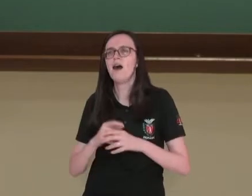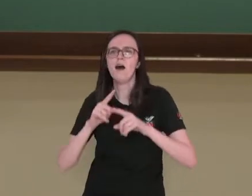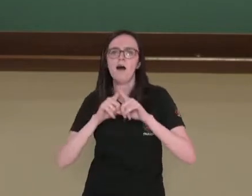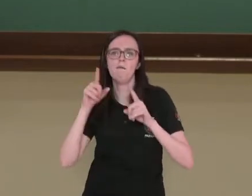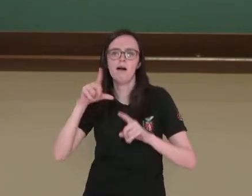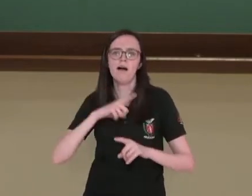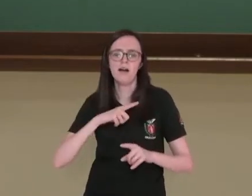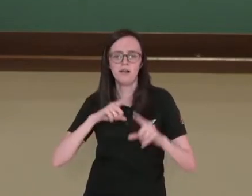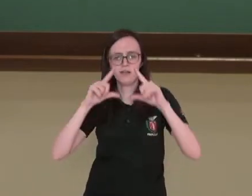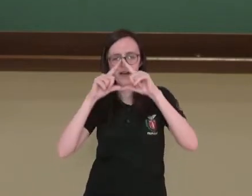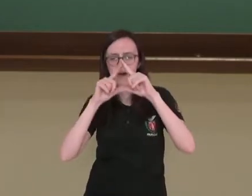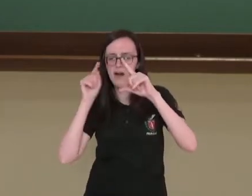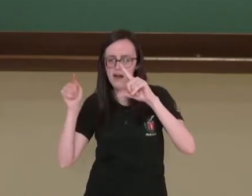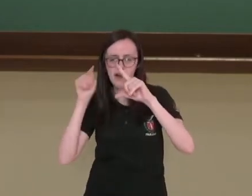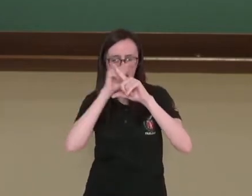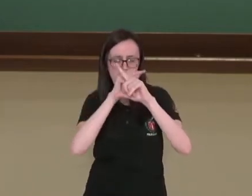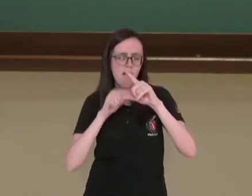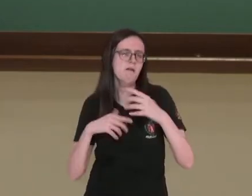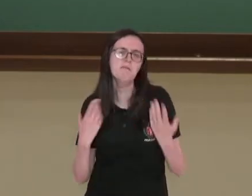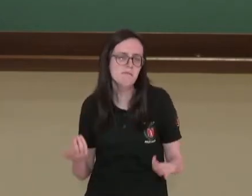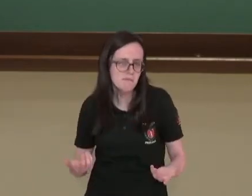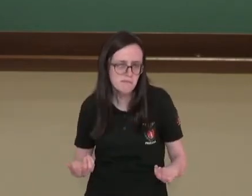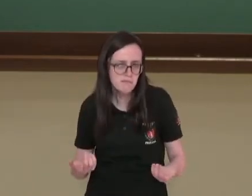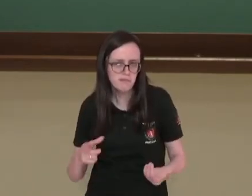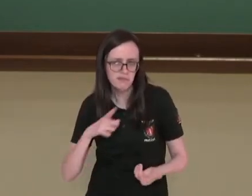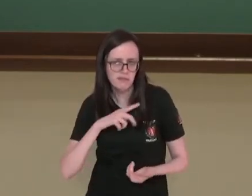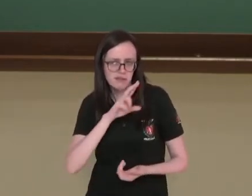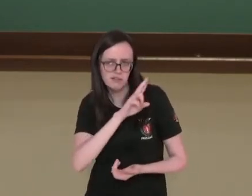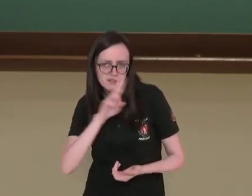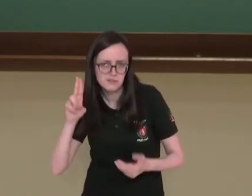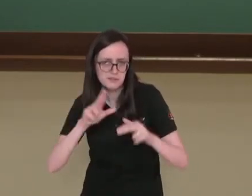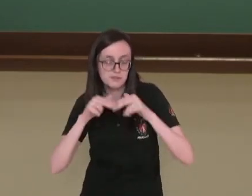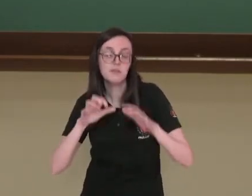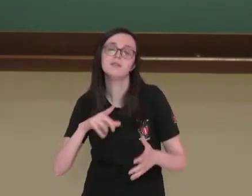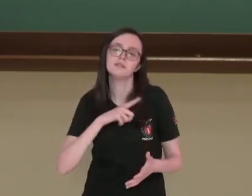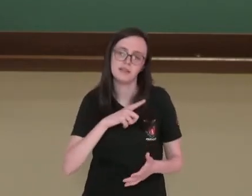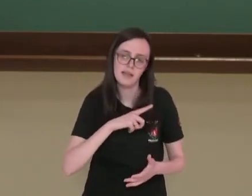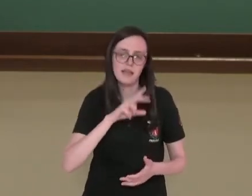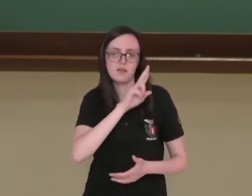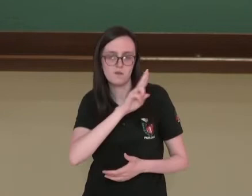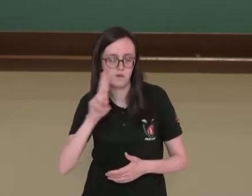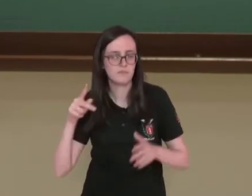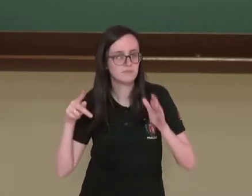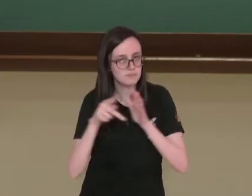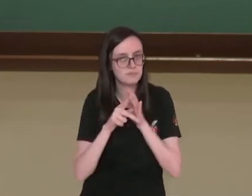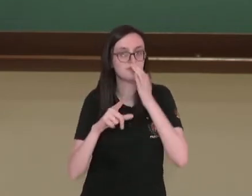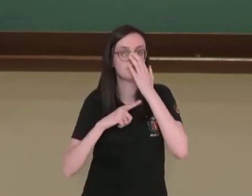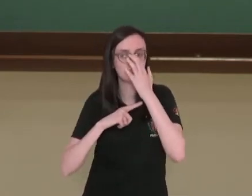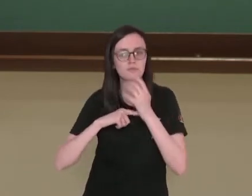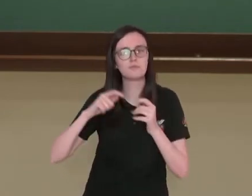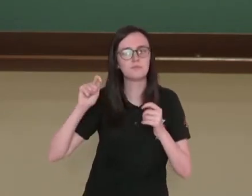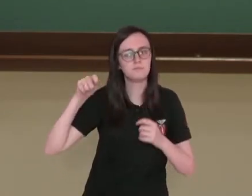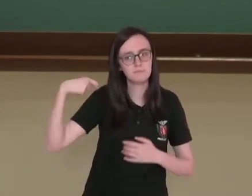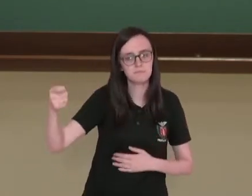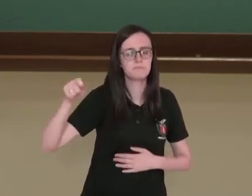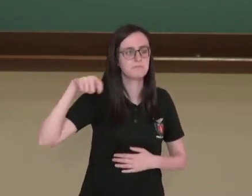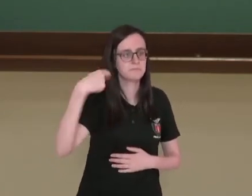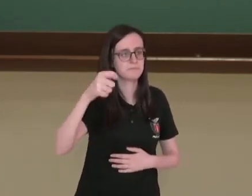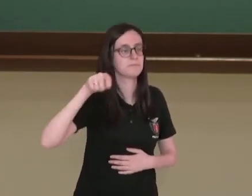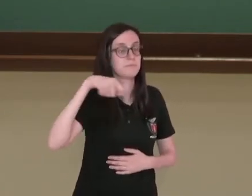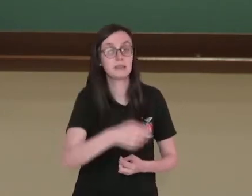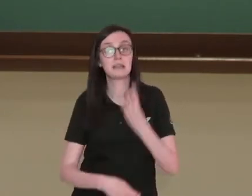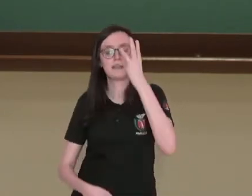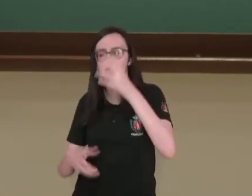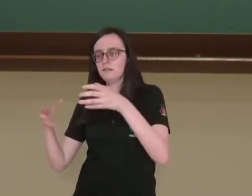3 lados iguais, qual que é o nome dele? Recebe algum nome por isso? Sim, ele recebe. Ele pode ser nomeado de acordo com os